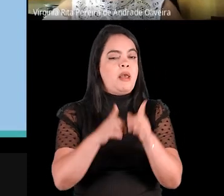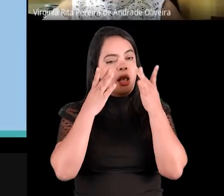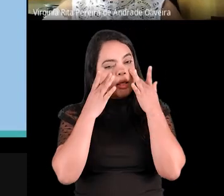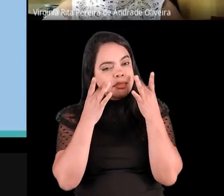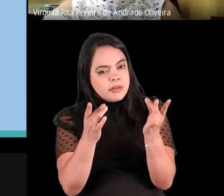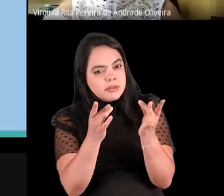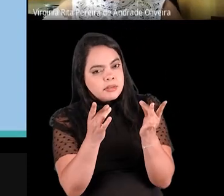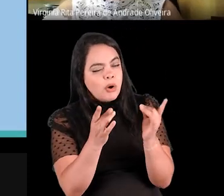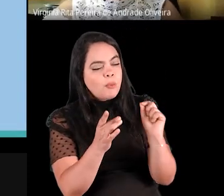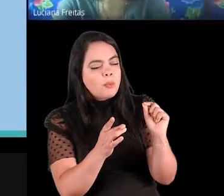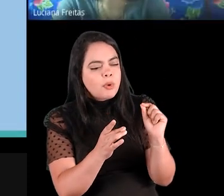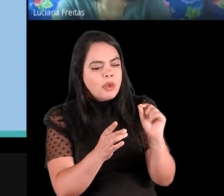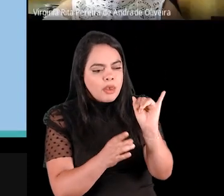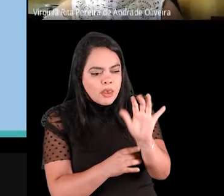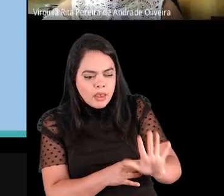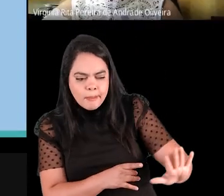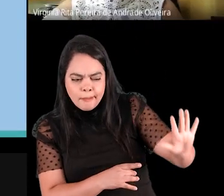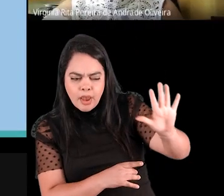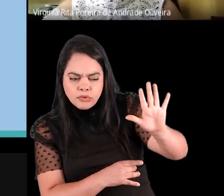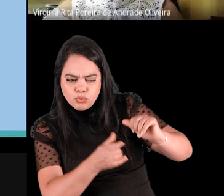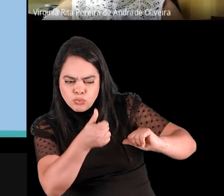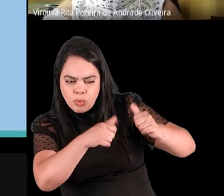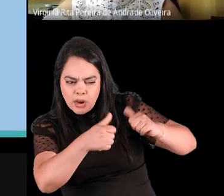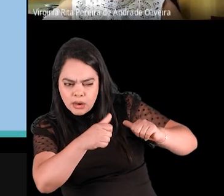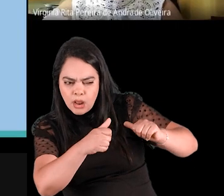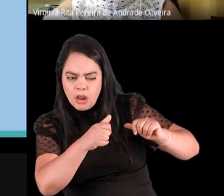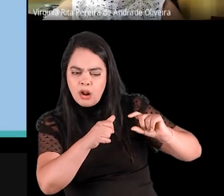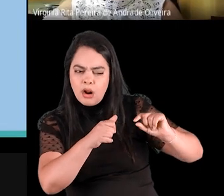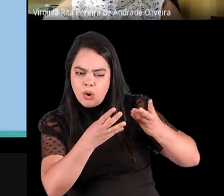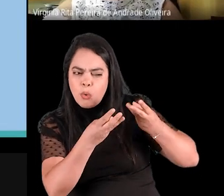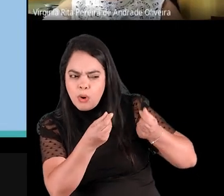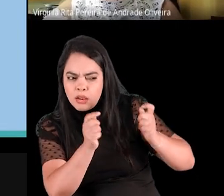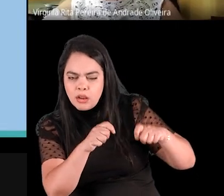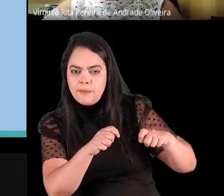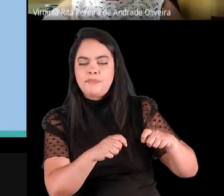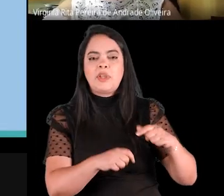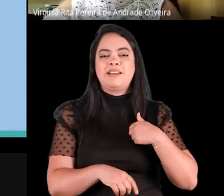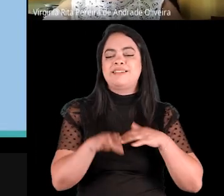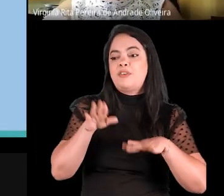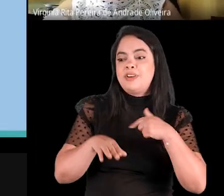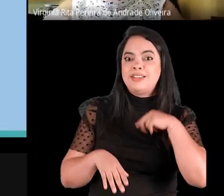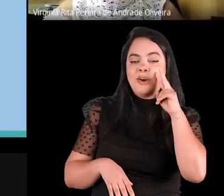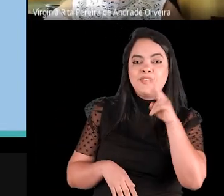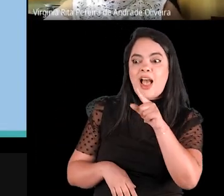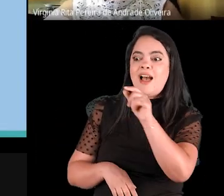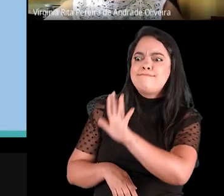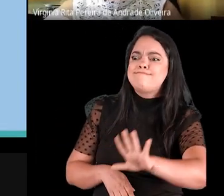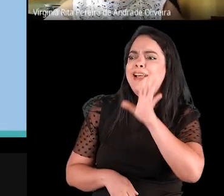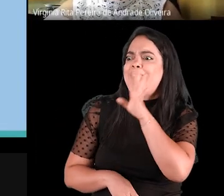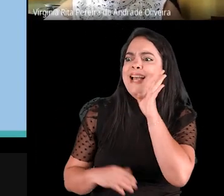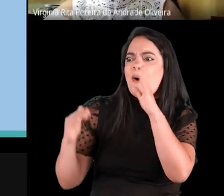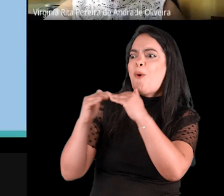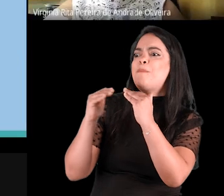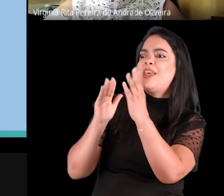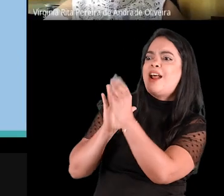dessa imagem, né? Porque às vezes eu acho uma imagem que eu falo assim, nossa, isso aqui é bacana demais, mostra direitinho o que eu quero.